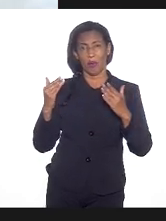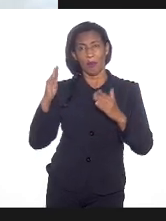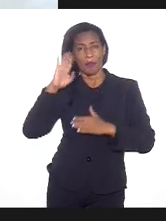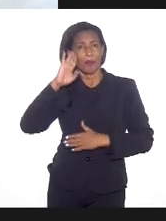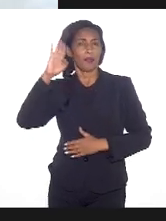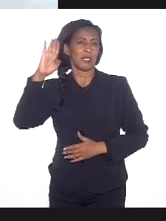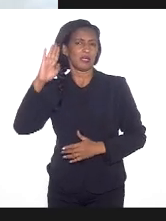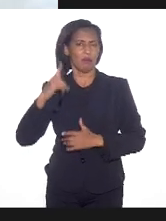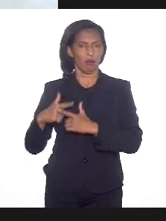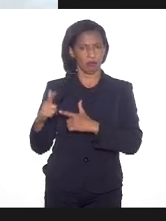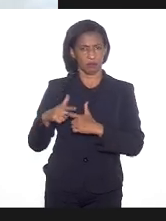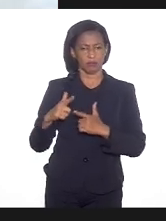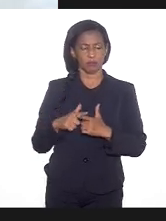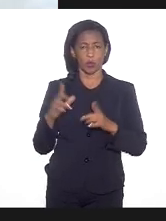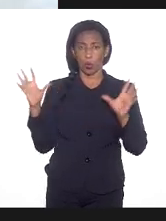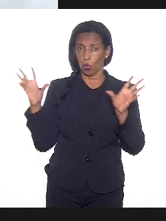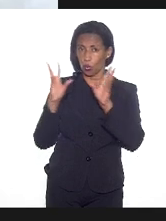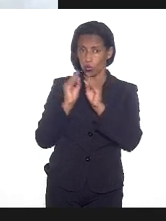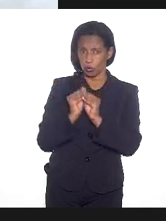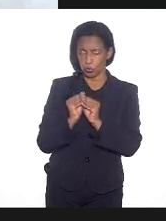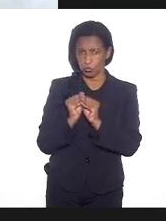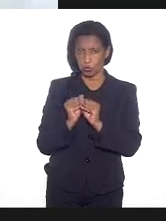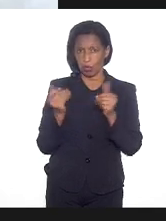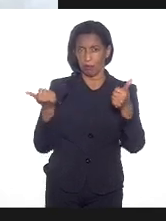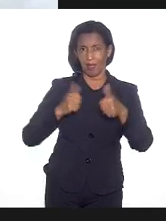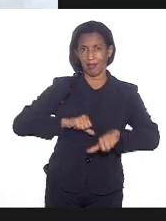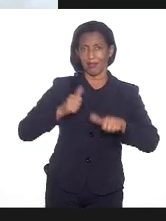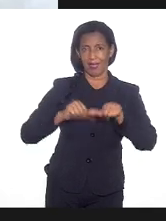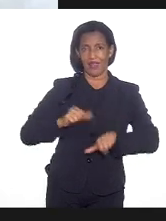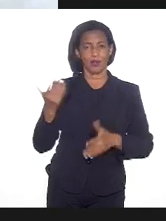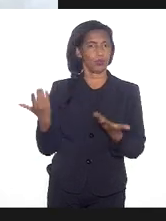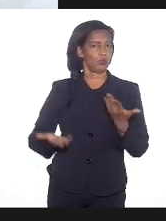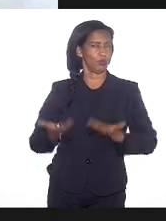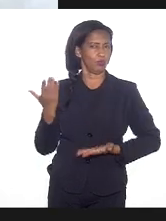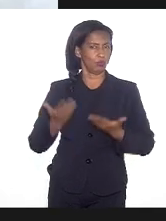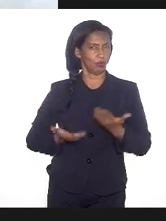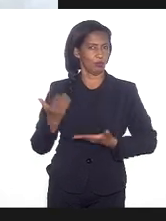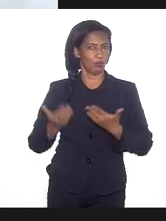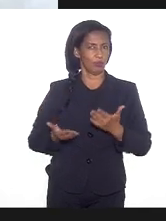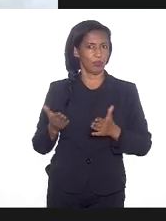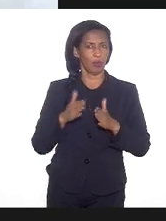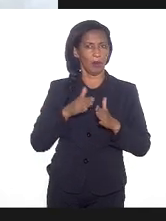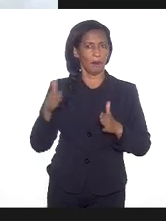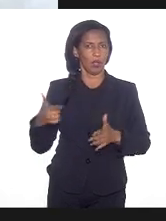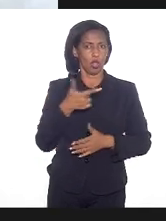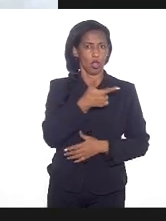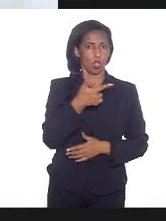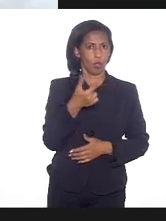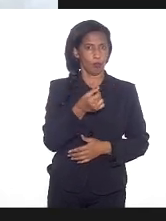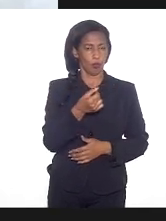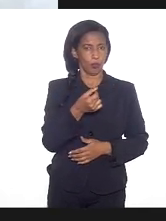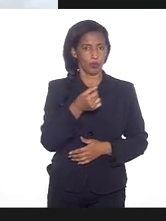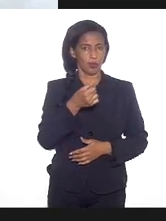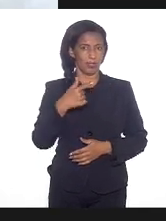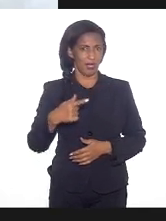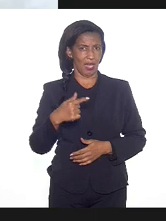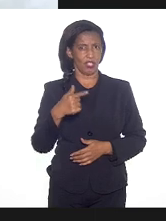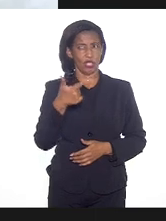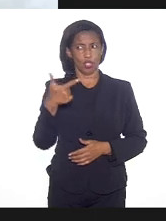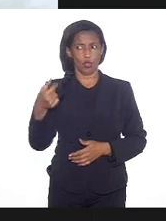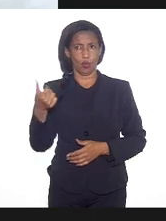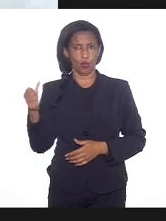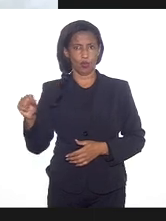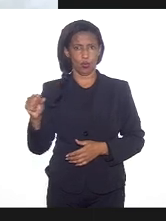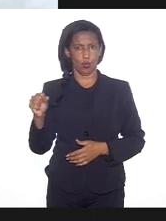problema. Então, conclusão, da análise dos balanços patrimoniais do período de 2007 a 2018, verifica-se